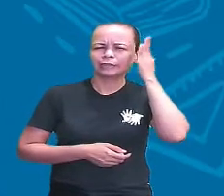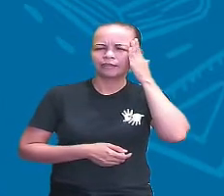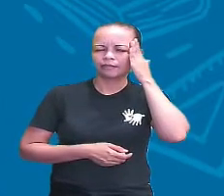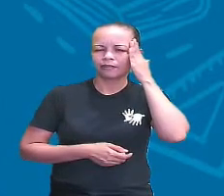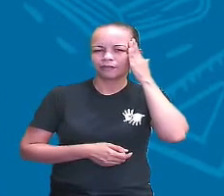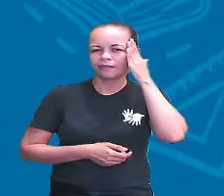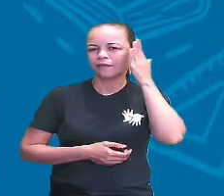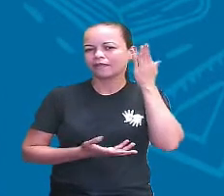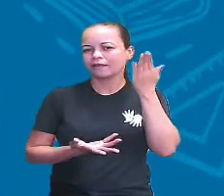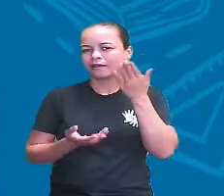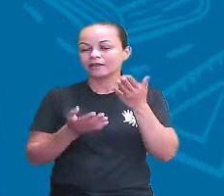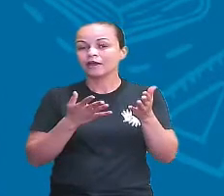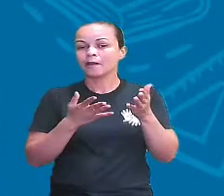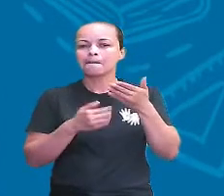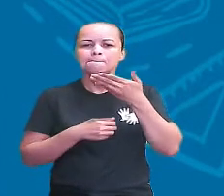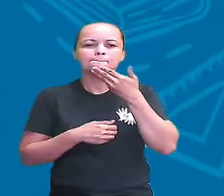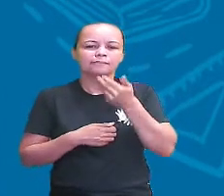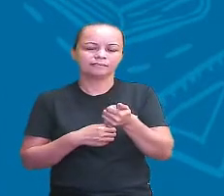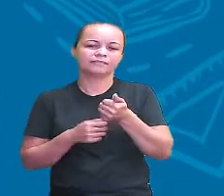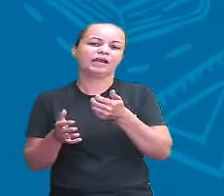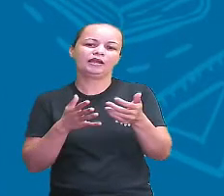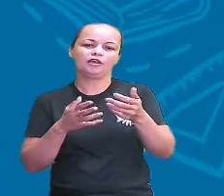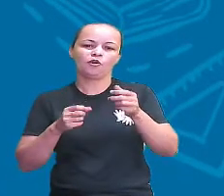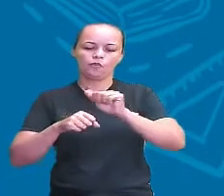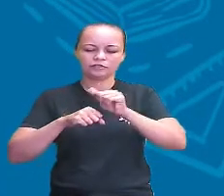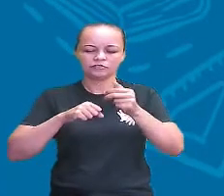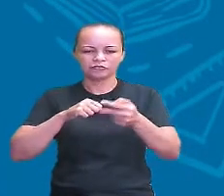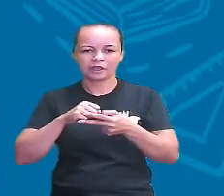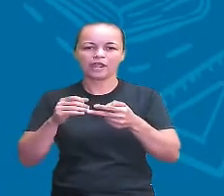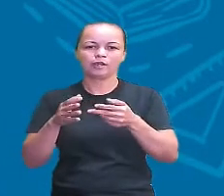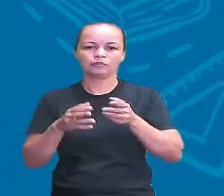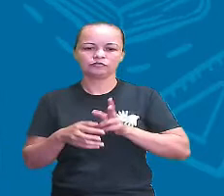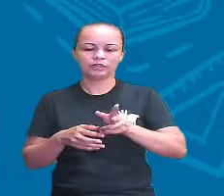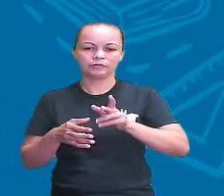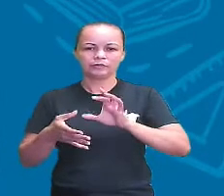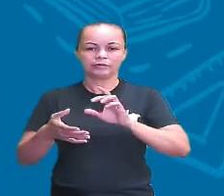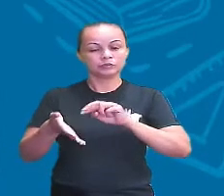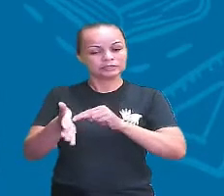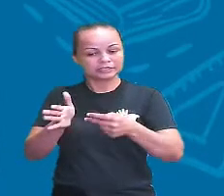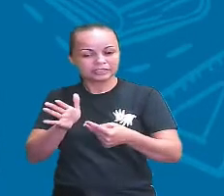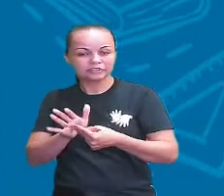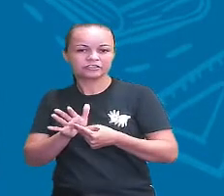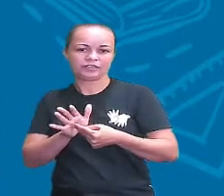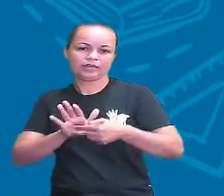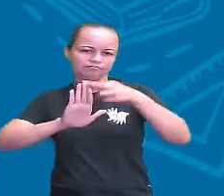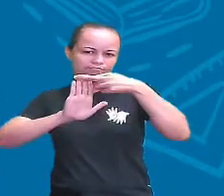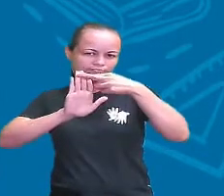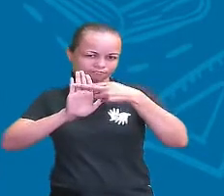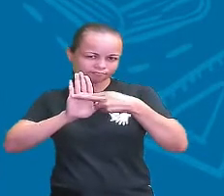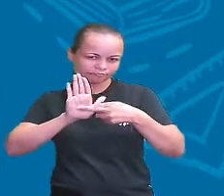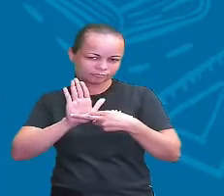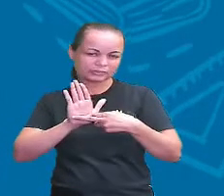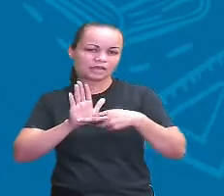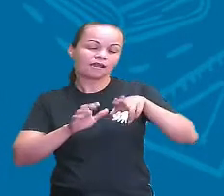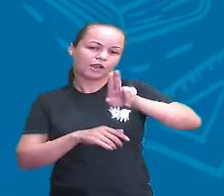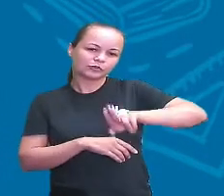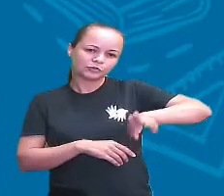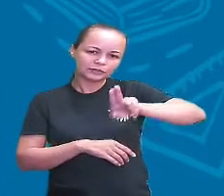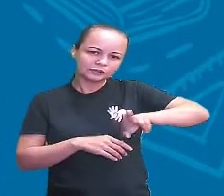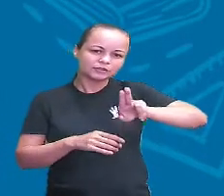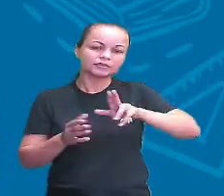olha, compreender melhor os advérbios de frequência, seus significados e as regras a serem utilizados